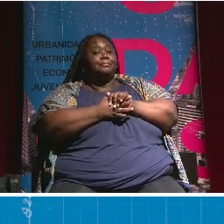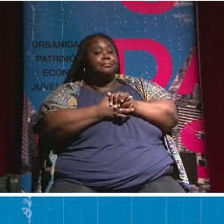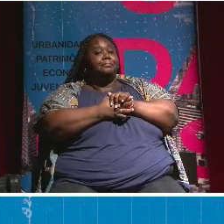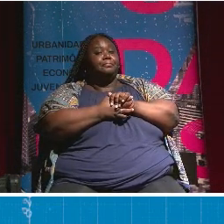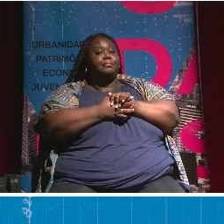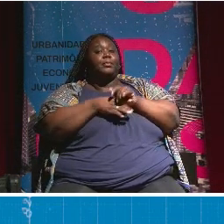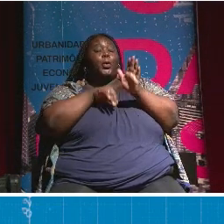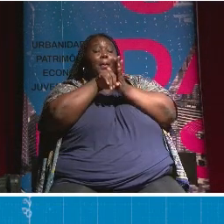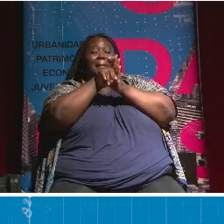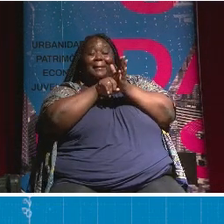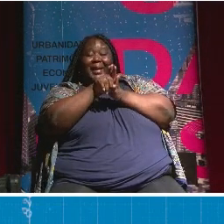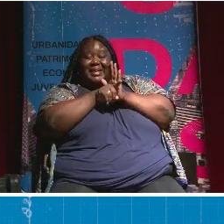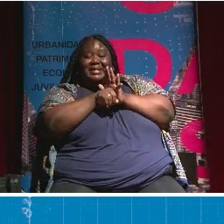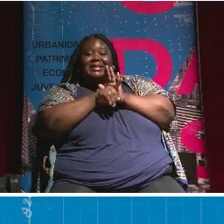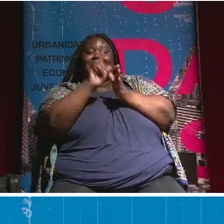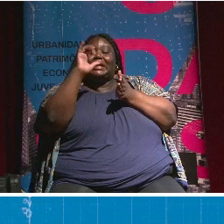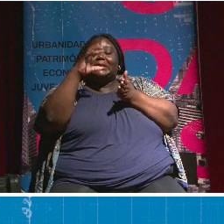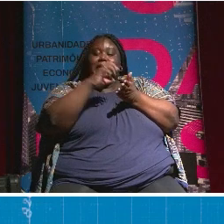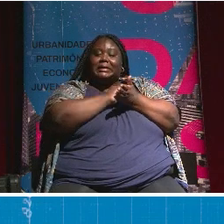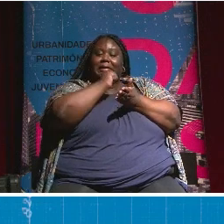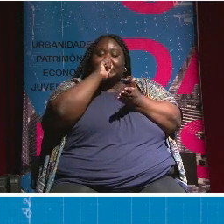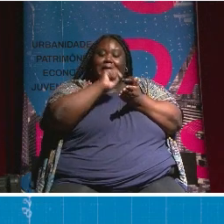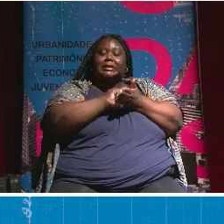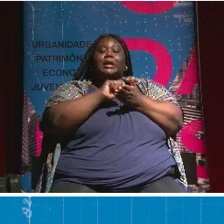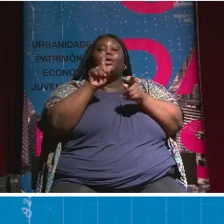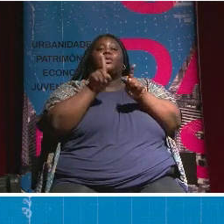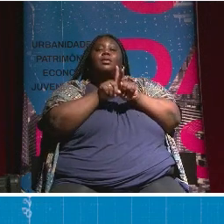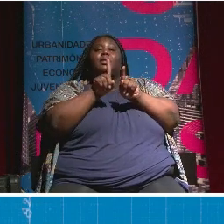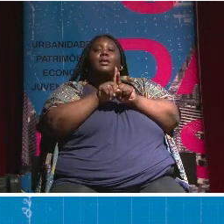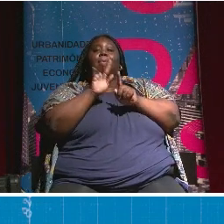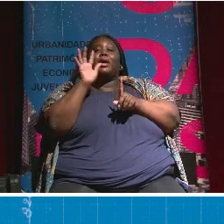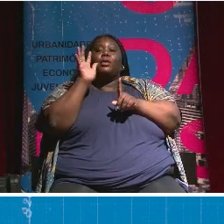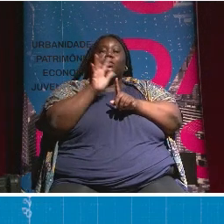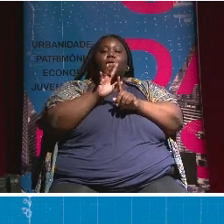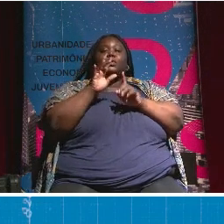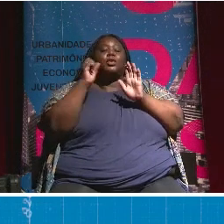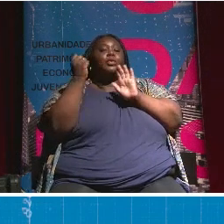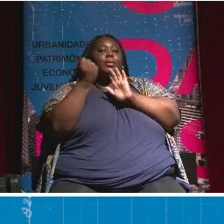com pesquisa, com extensão, com os efeitos e impactos para o desenvolvimento.